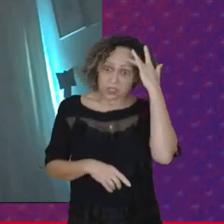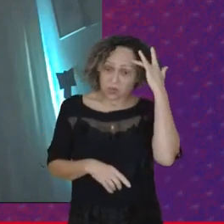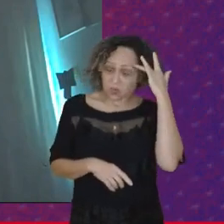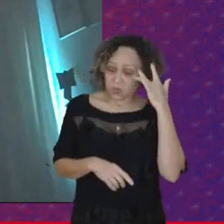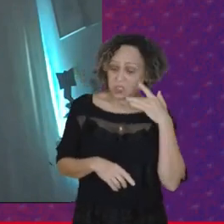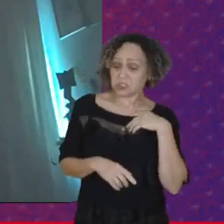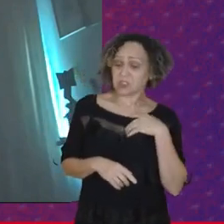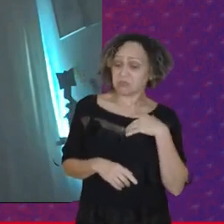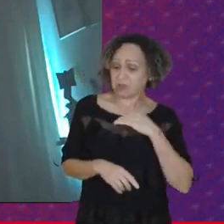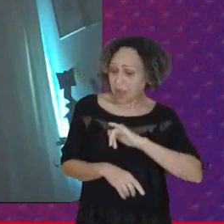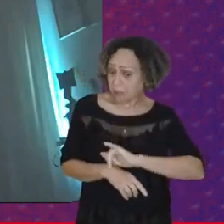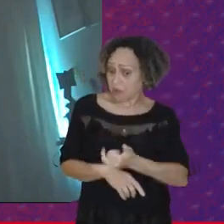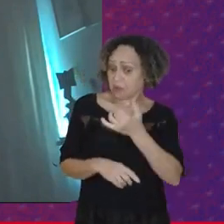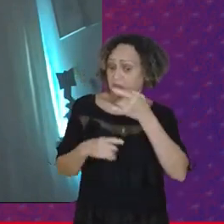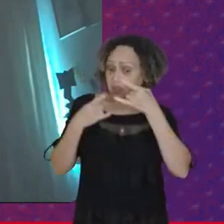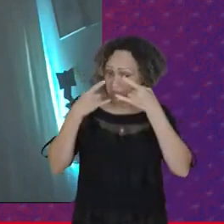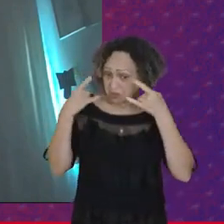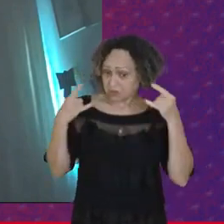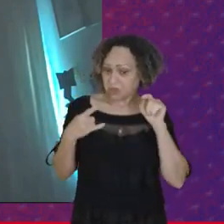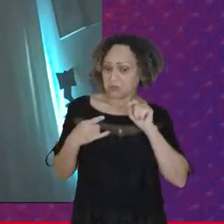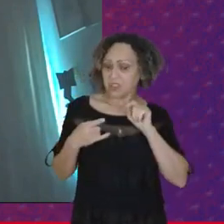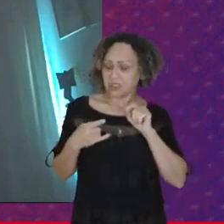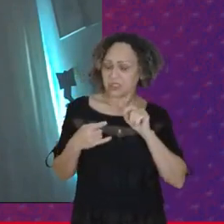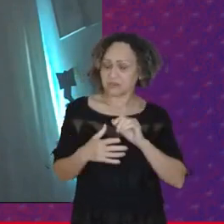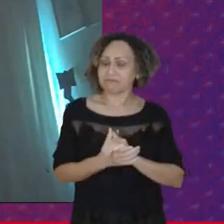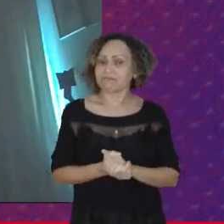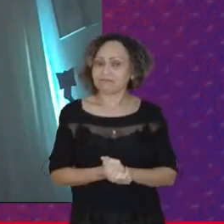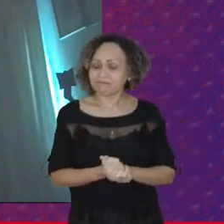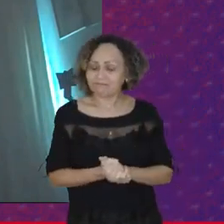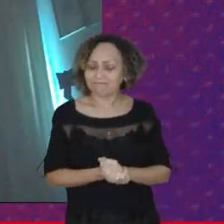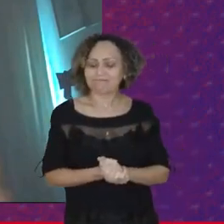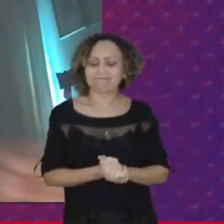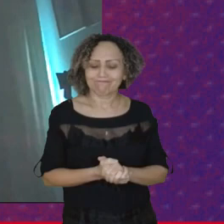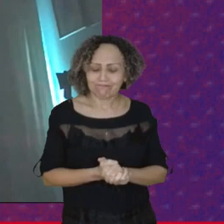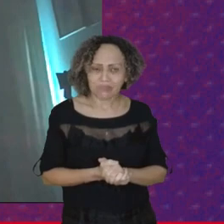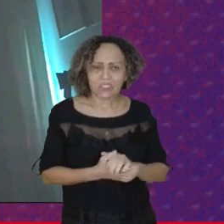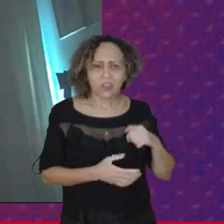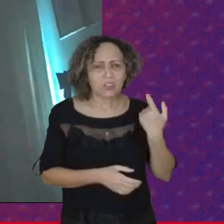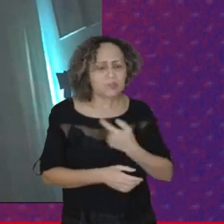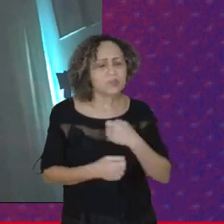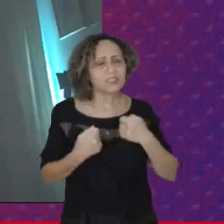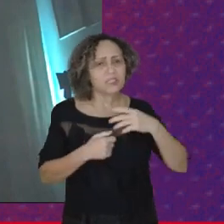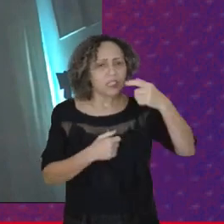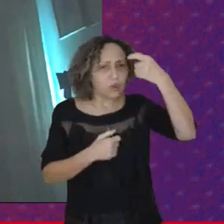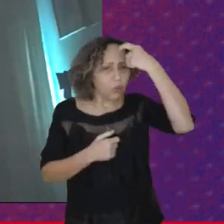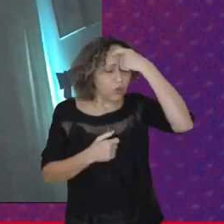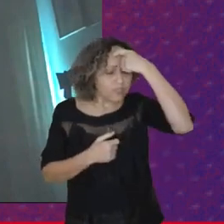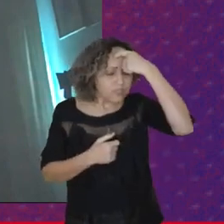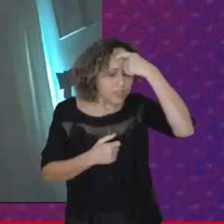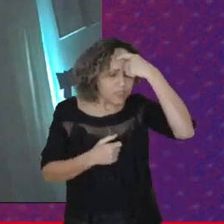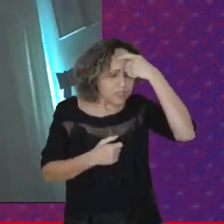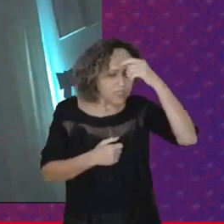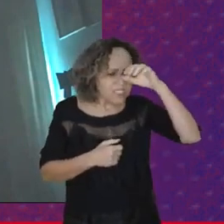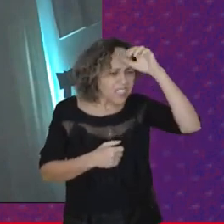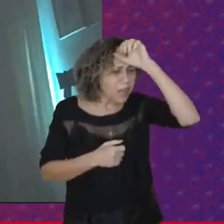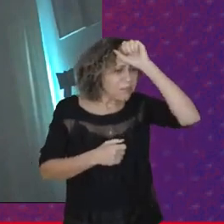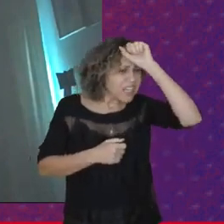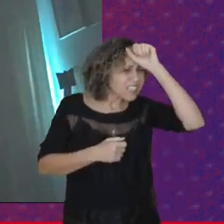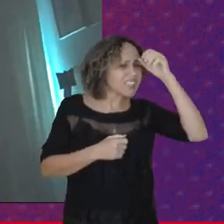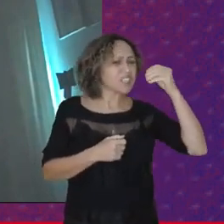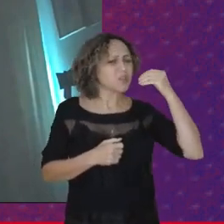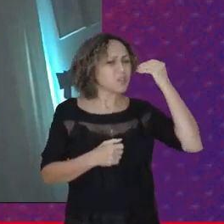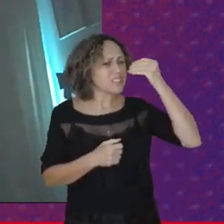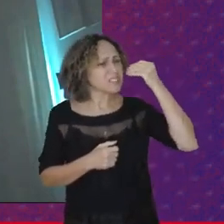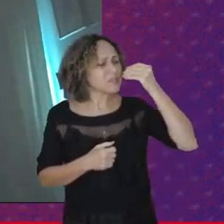dormem. E a gente também precisa ter consciência e aprender com o que fizemos, com o que